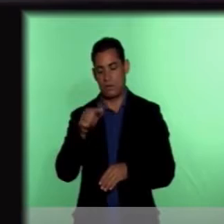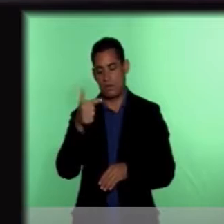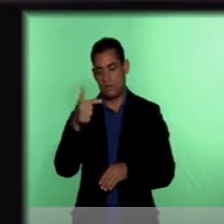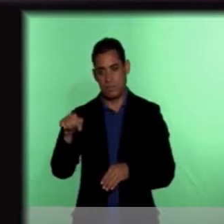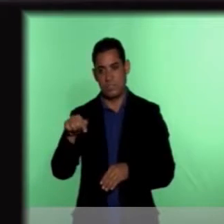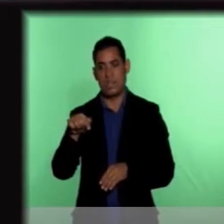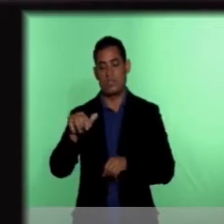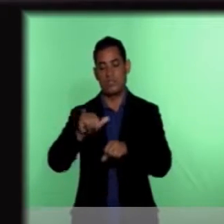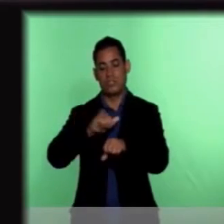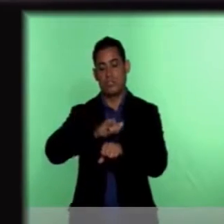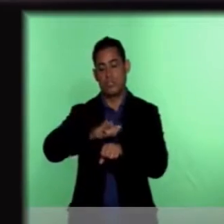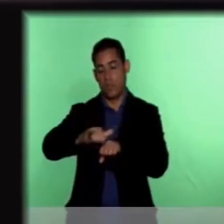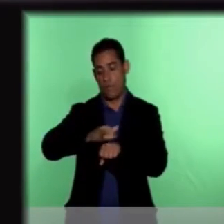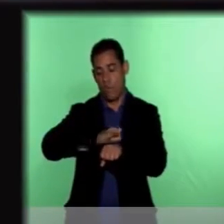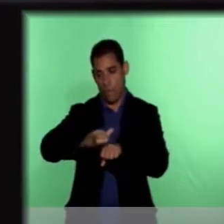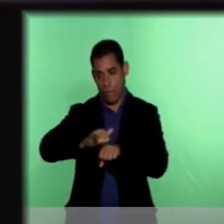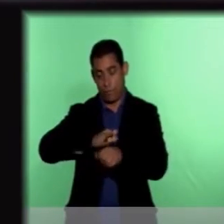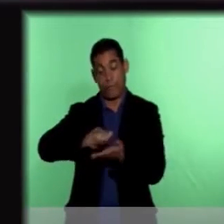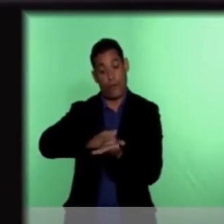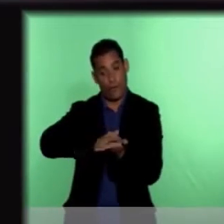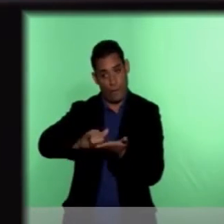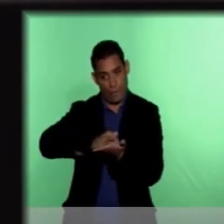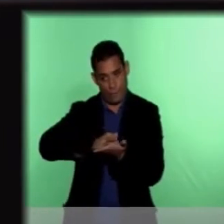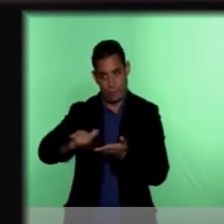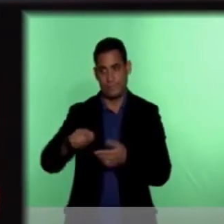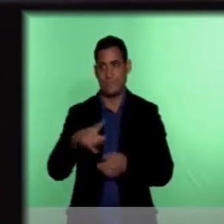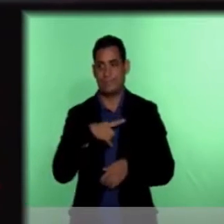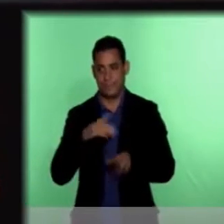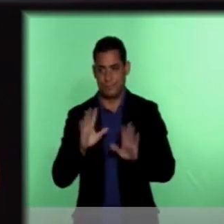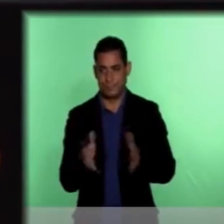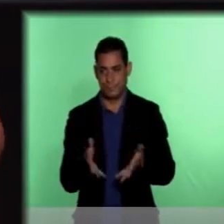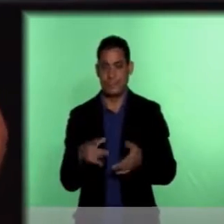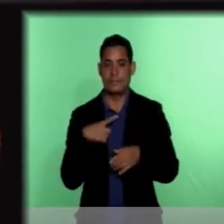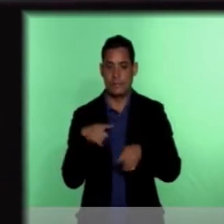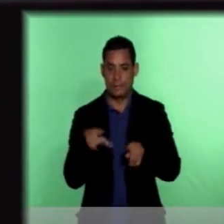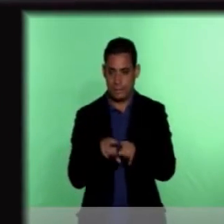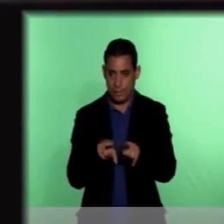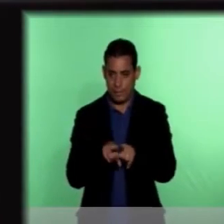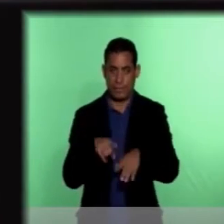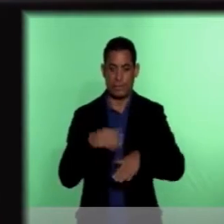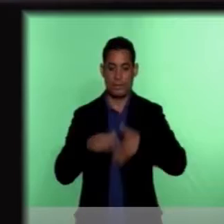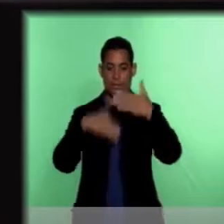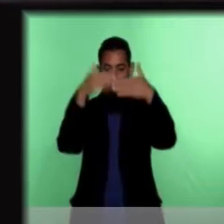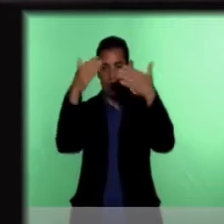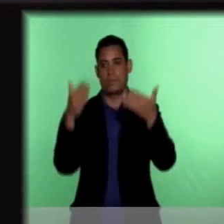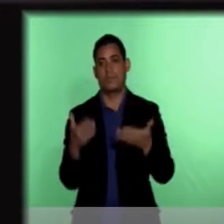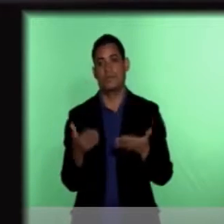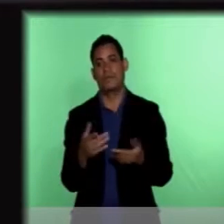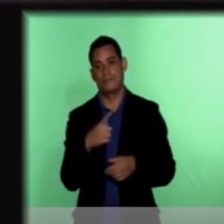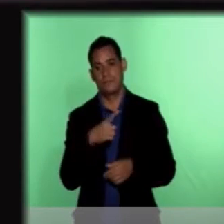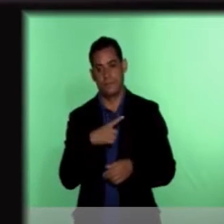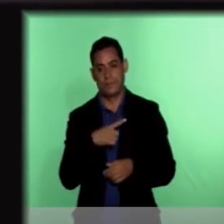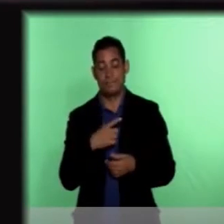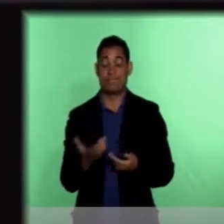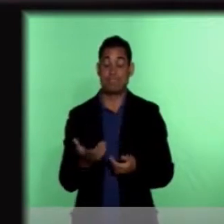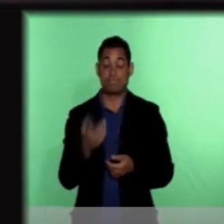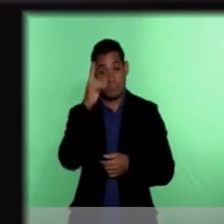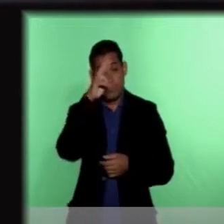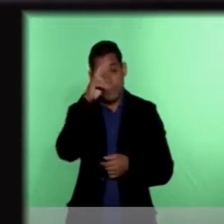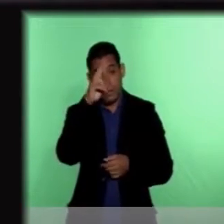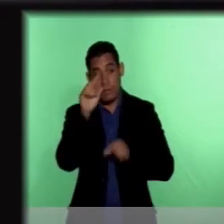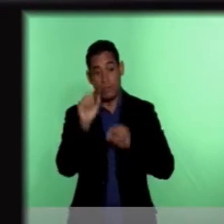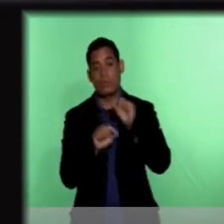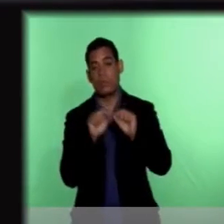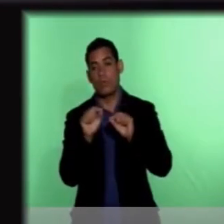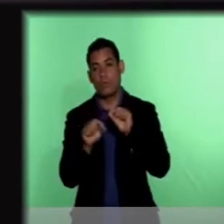York. E a adoção, nesse momento, vai acontecer a adoção para o desenvolvimento sustentável. Só lembrando, e a